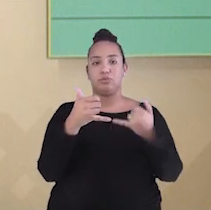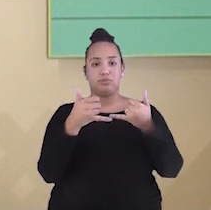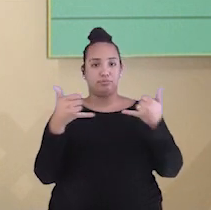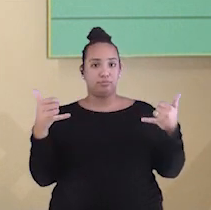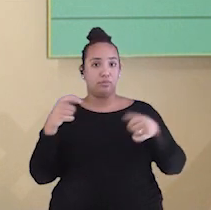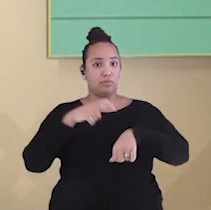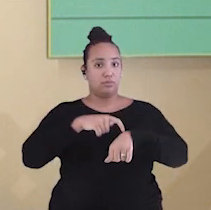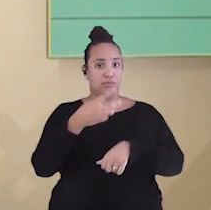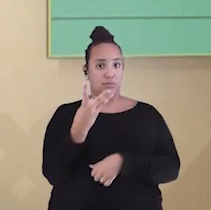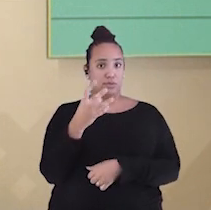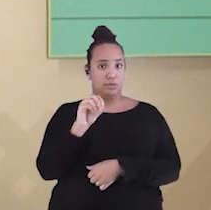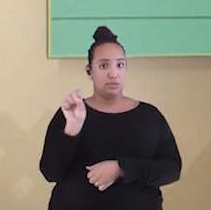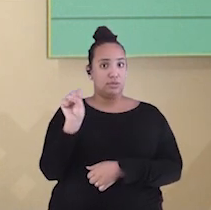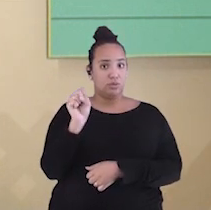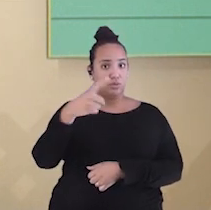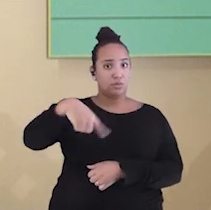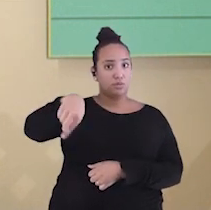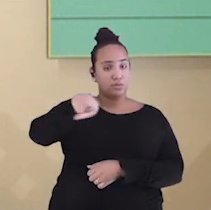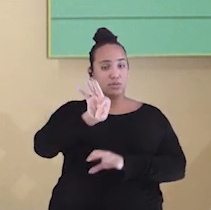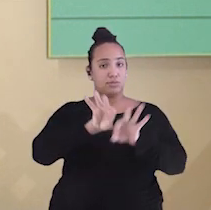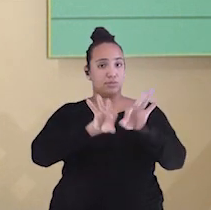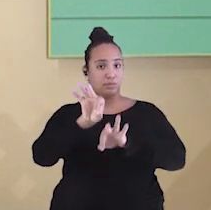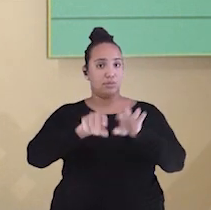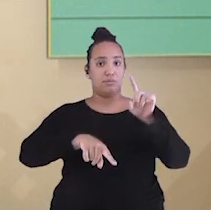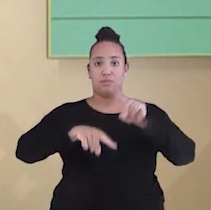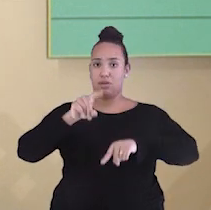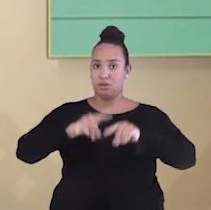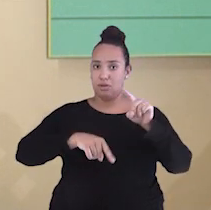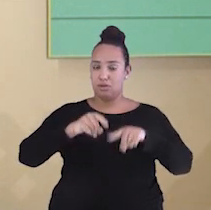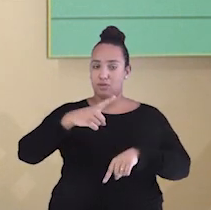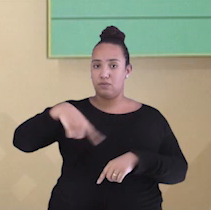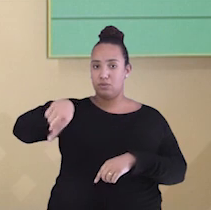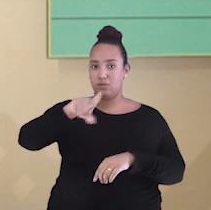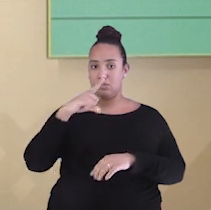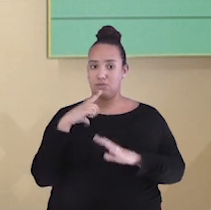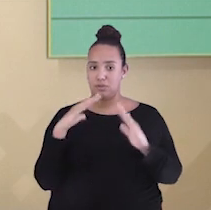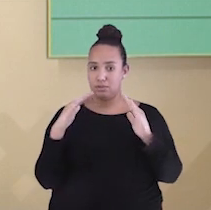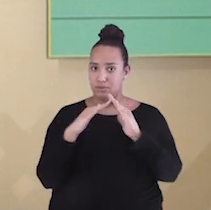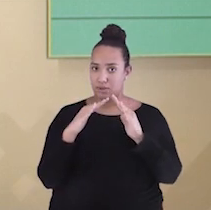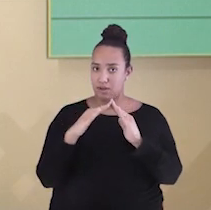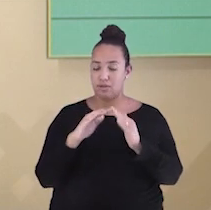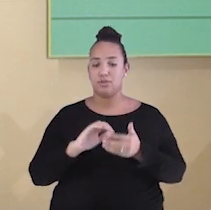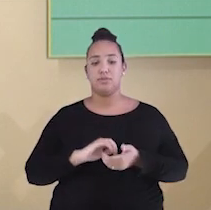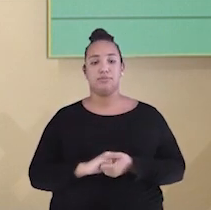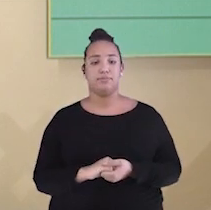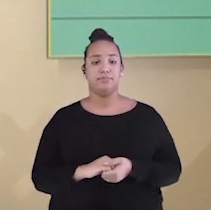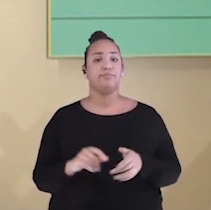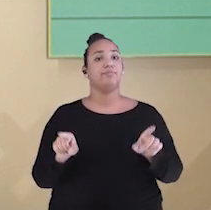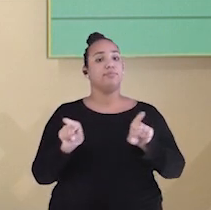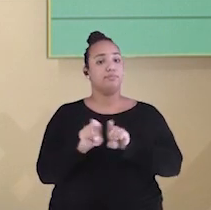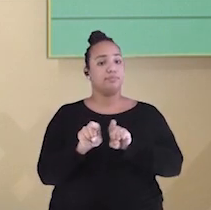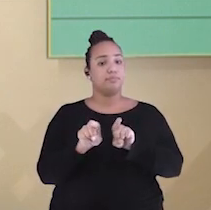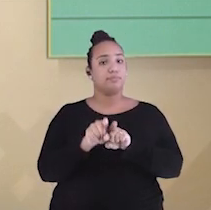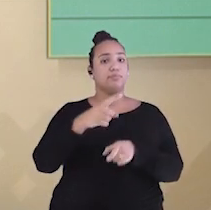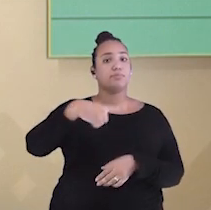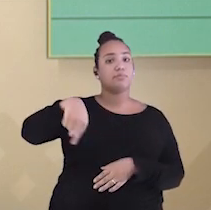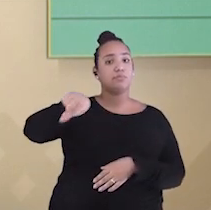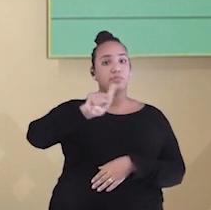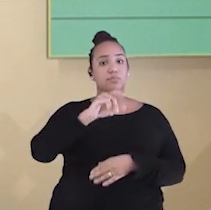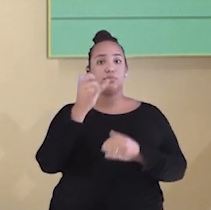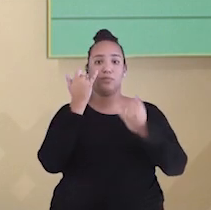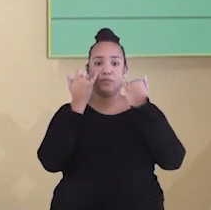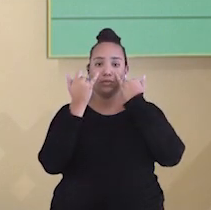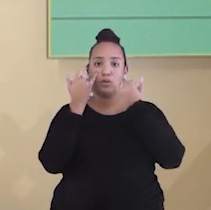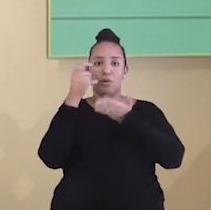opcional. Vou dar 30 segundos para vocês reunirem os materiais que tiverem na casa de vocês. E também para